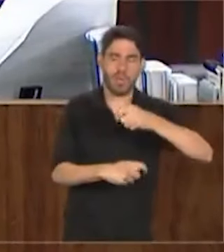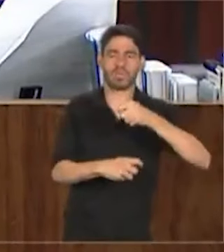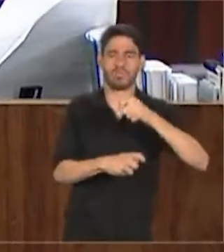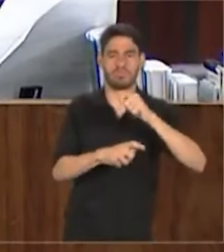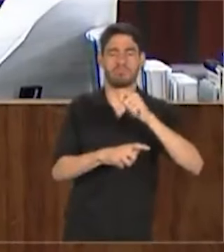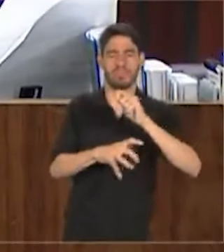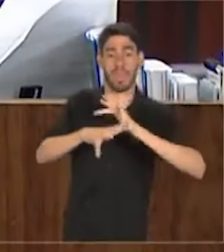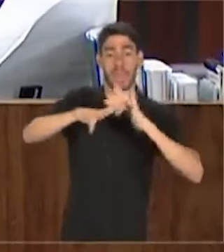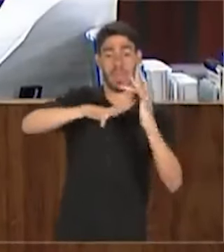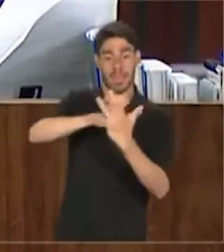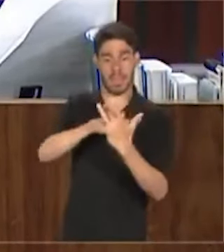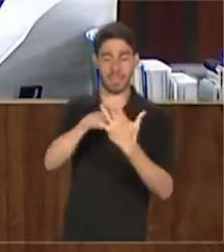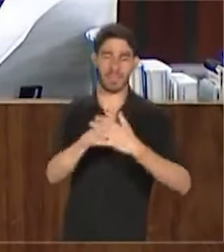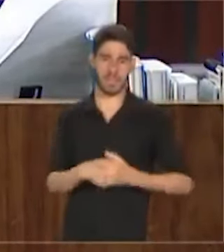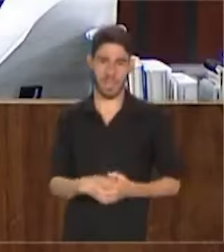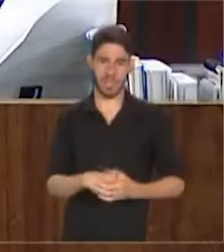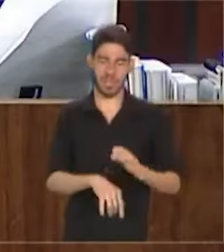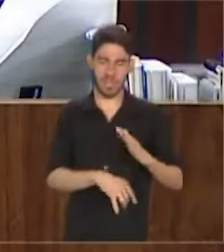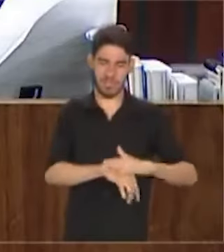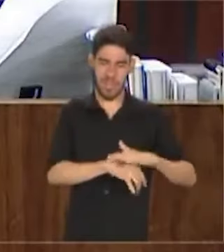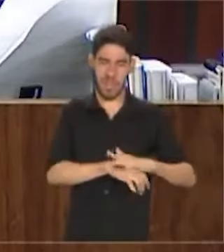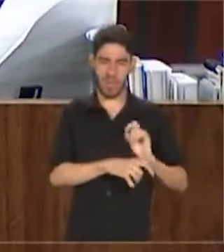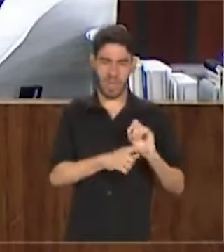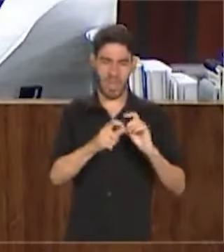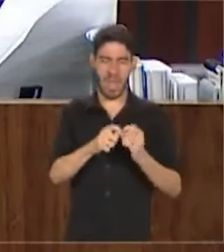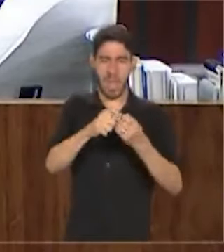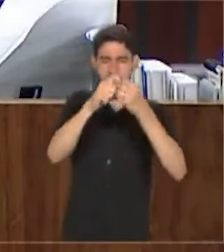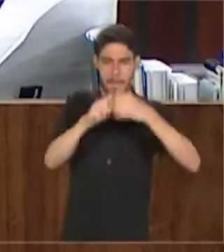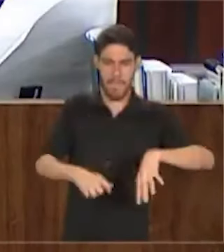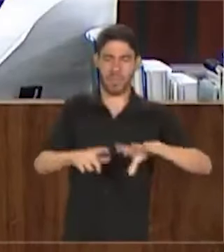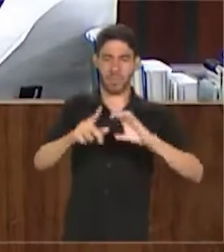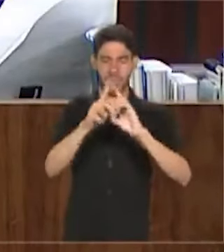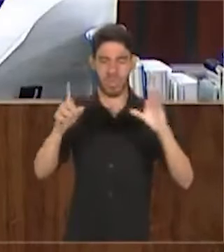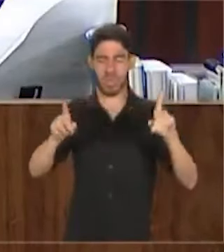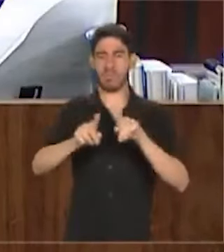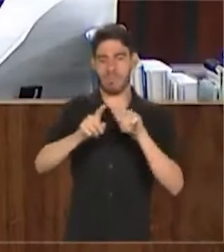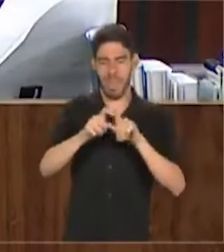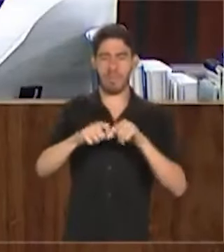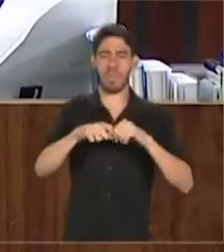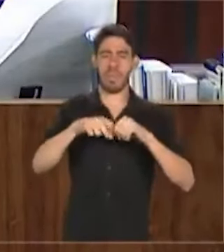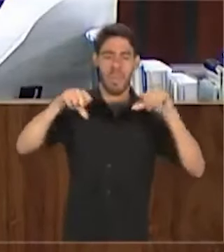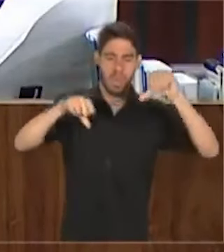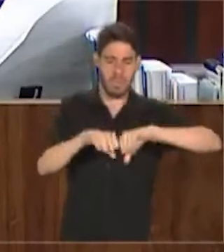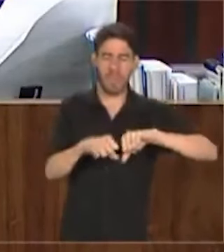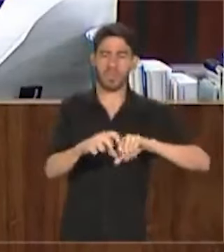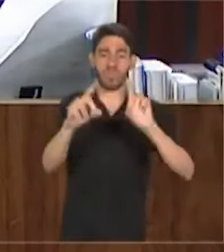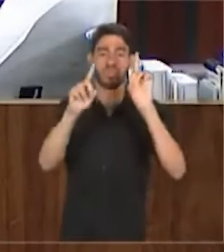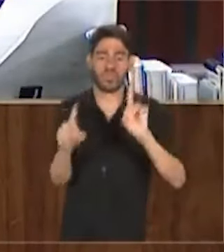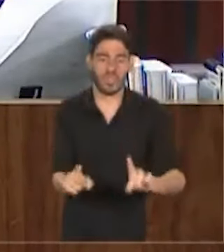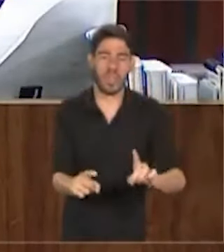sociais isso não só pretende corroer a democracia mas isso afeta a dignidade da pessoa